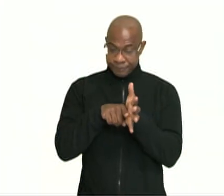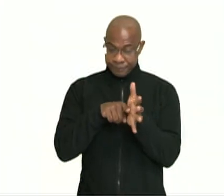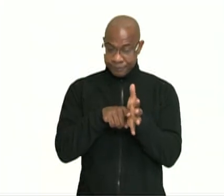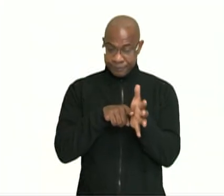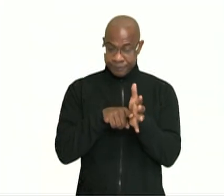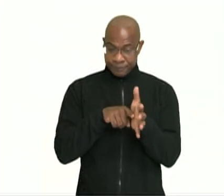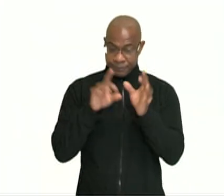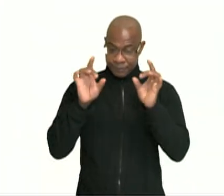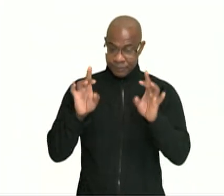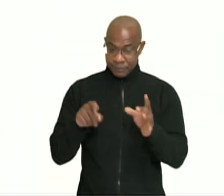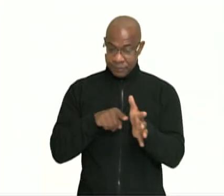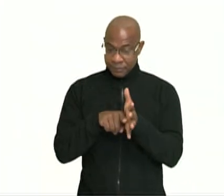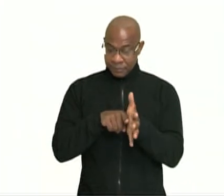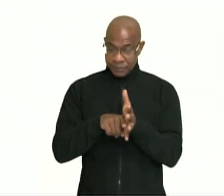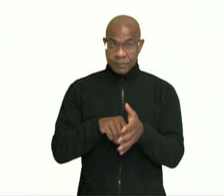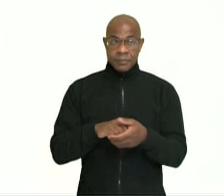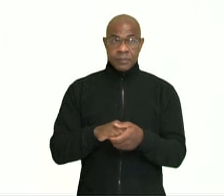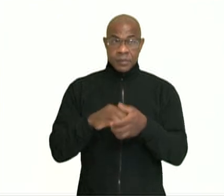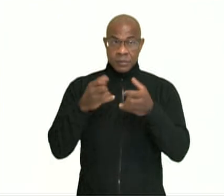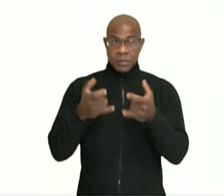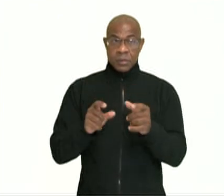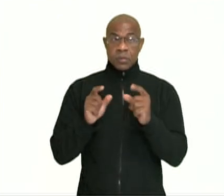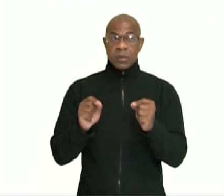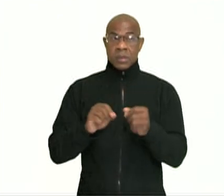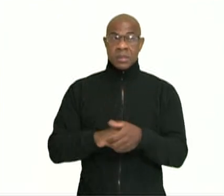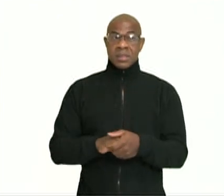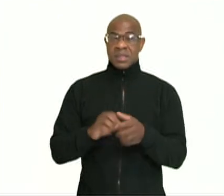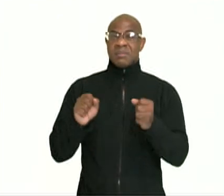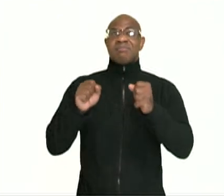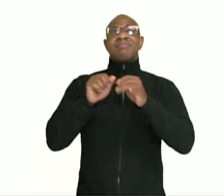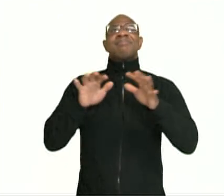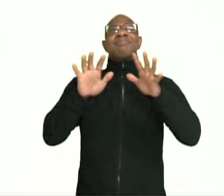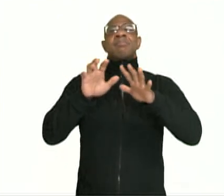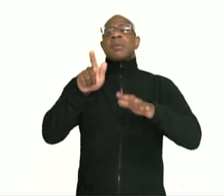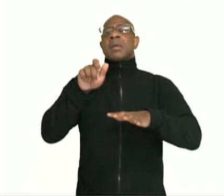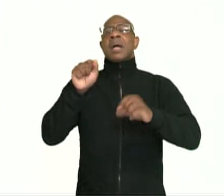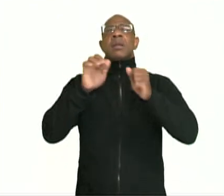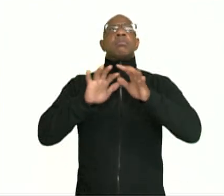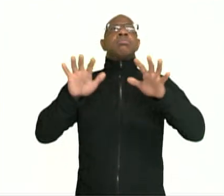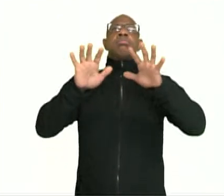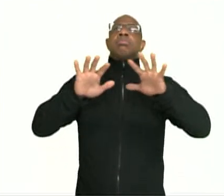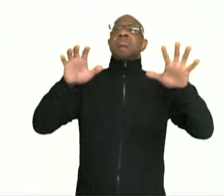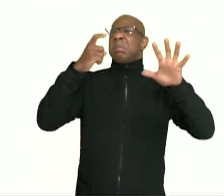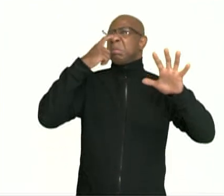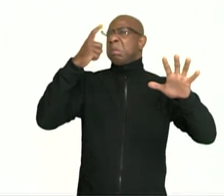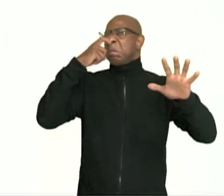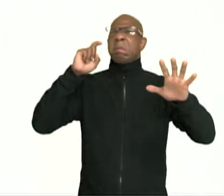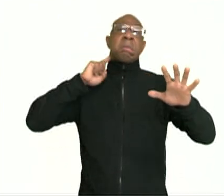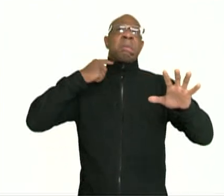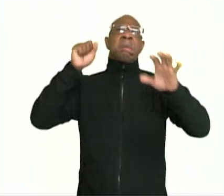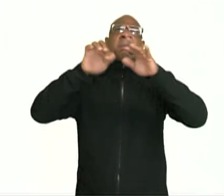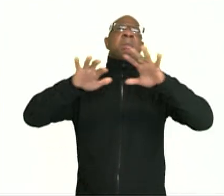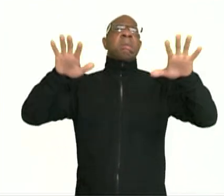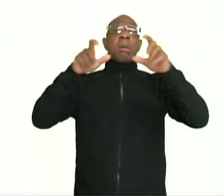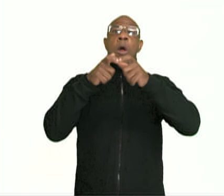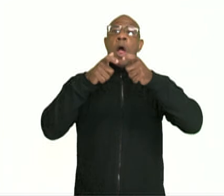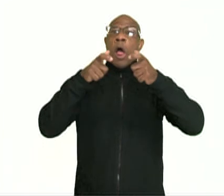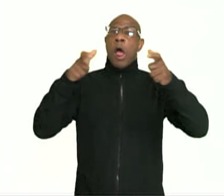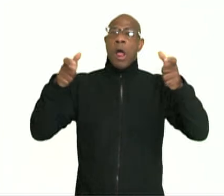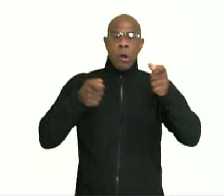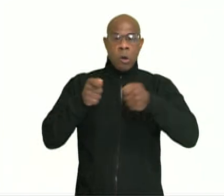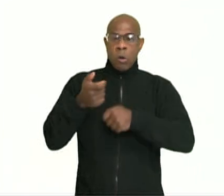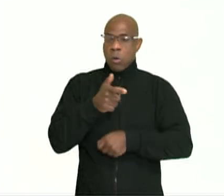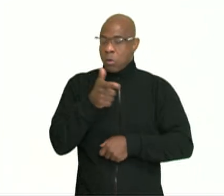que, se as emissões de gases poluentes continuarem a aumentar sem controle,